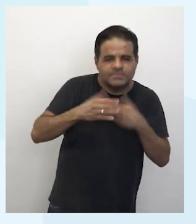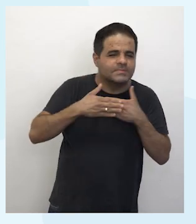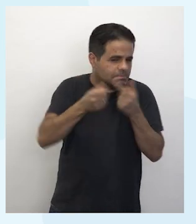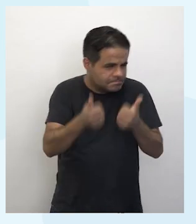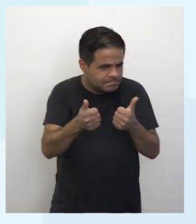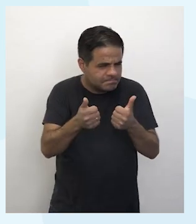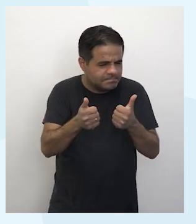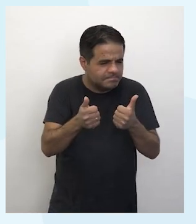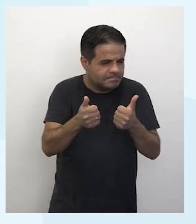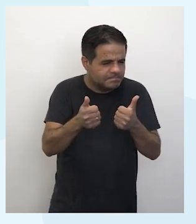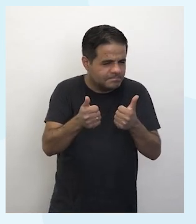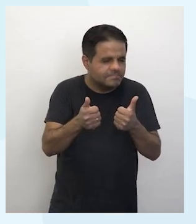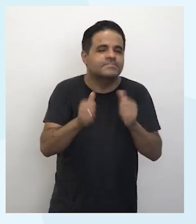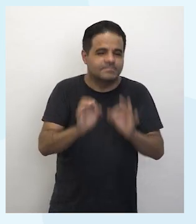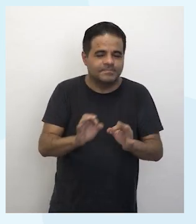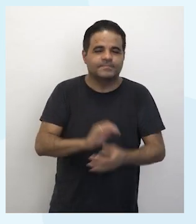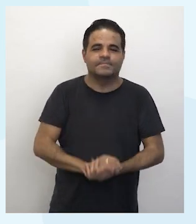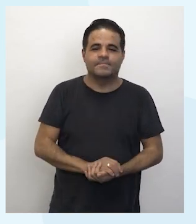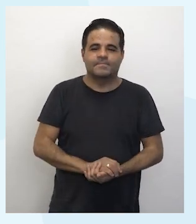Legal, bacana.